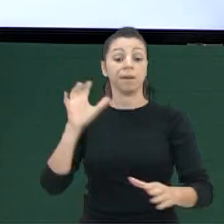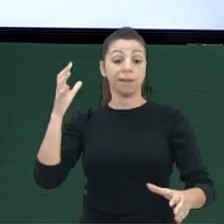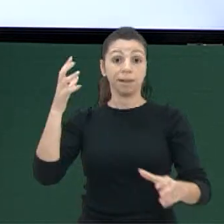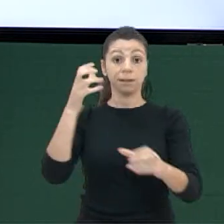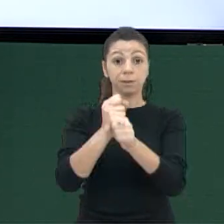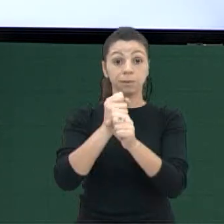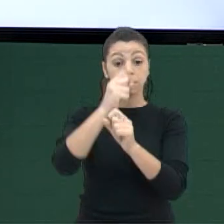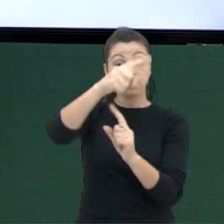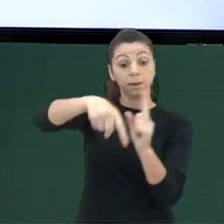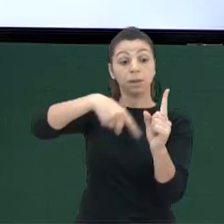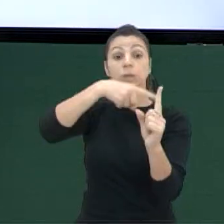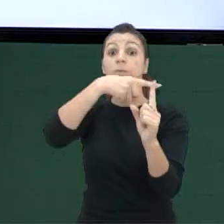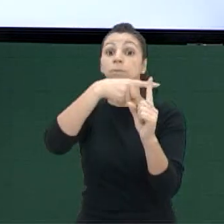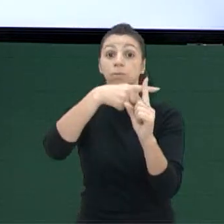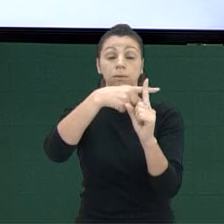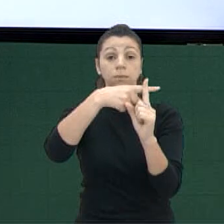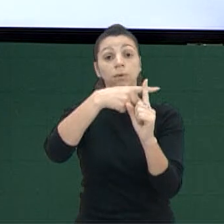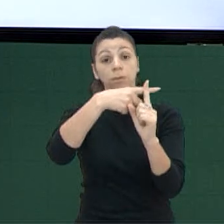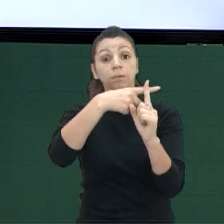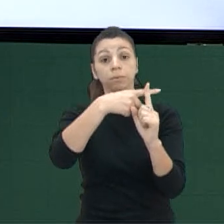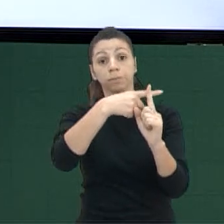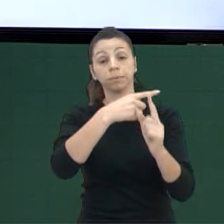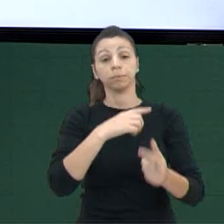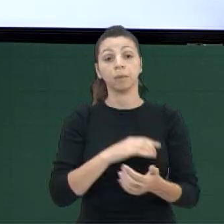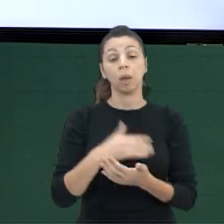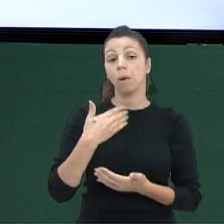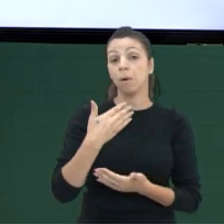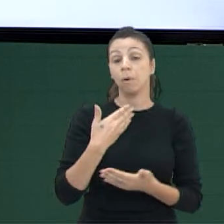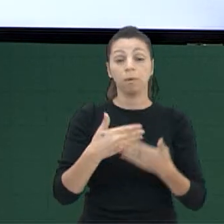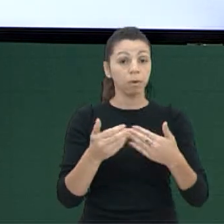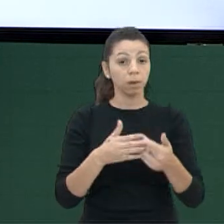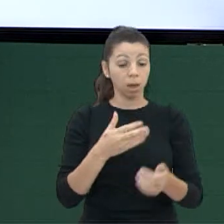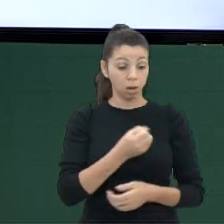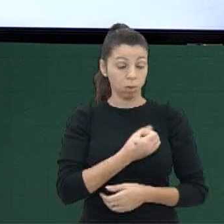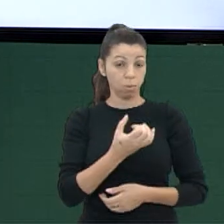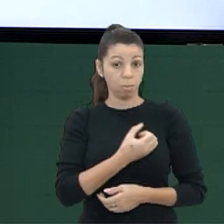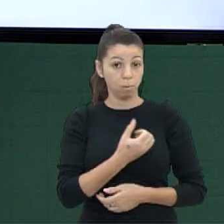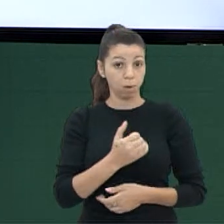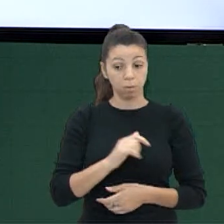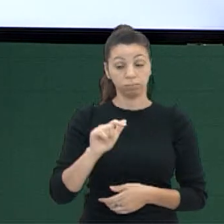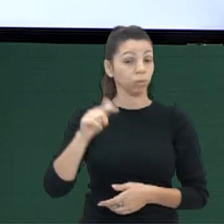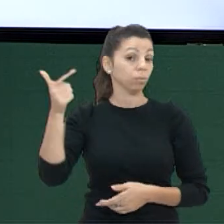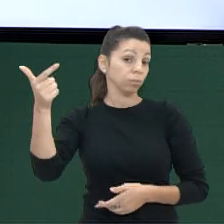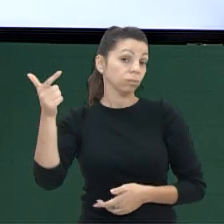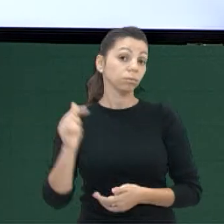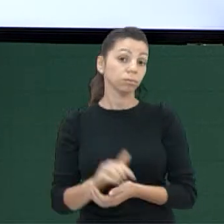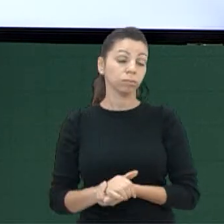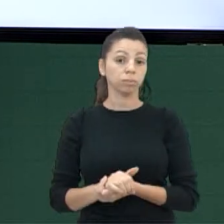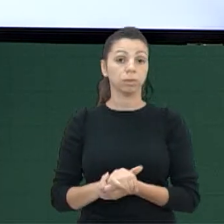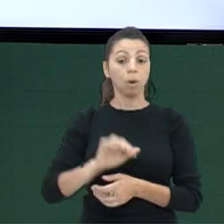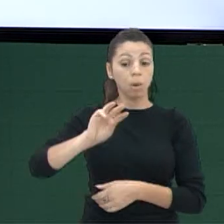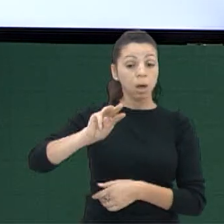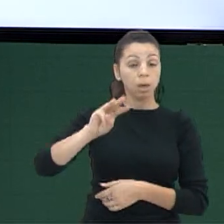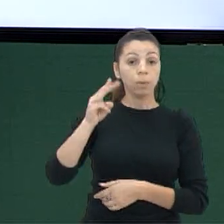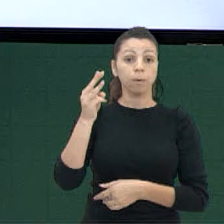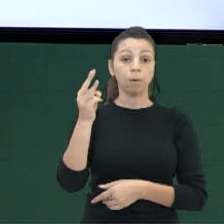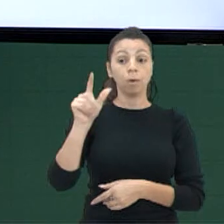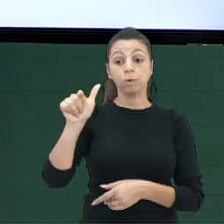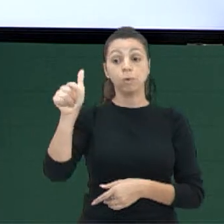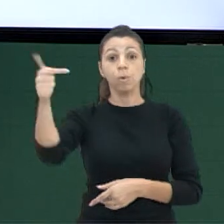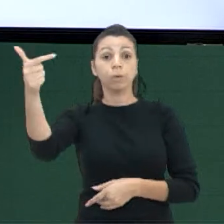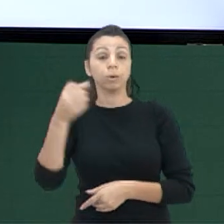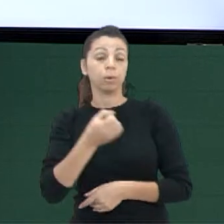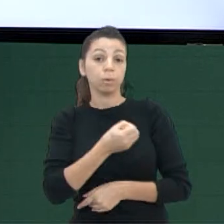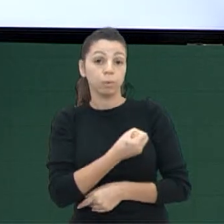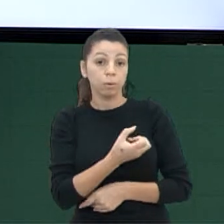estou somando a outro número qualquer que não é o mesmo. Então, ao triplo de um outro número